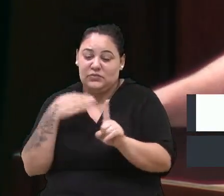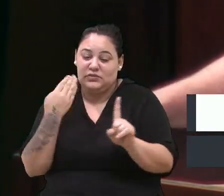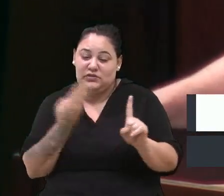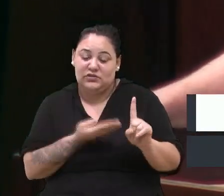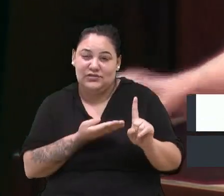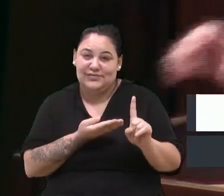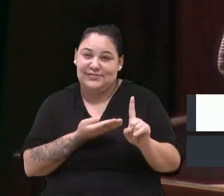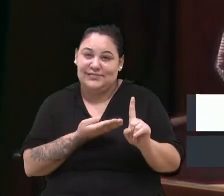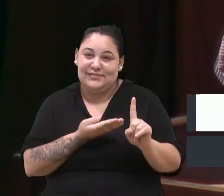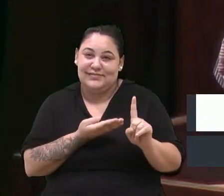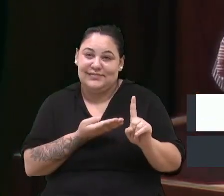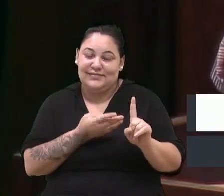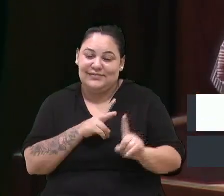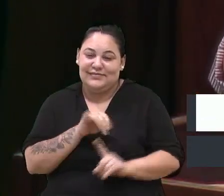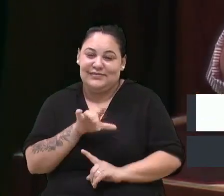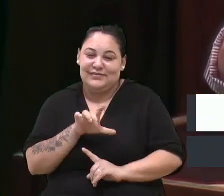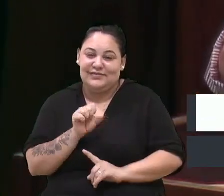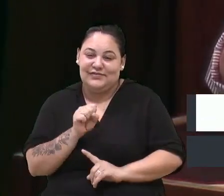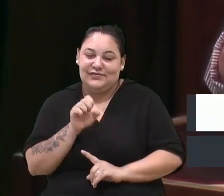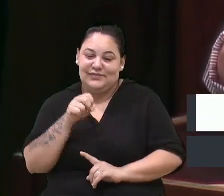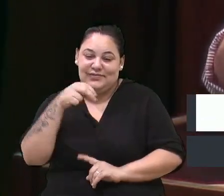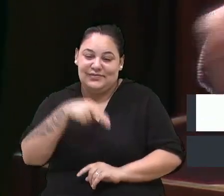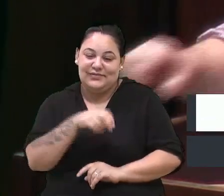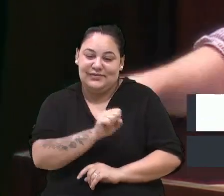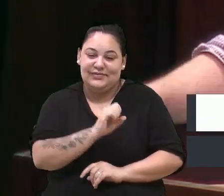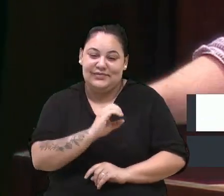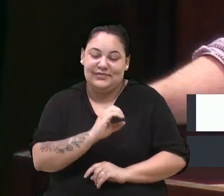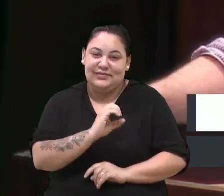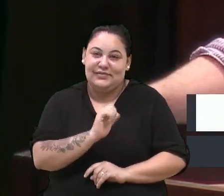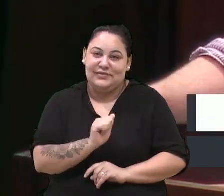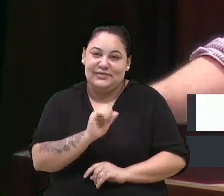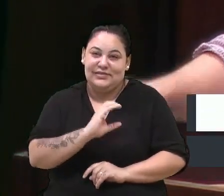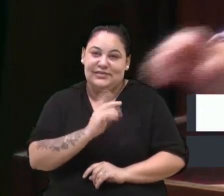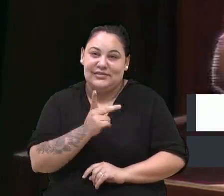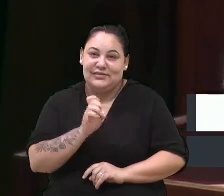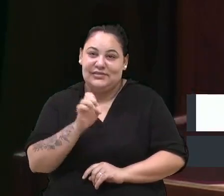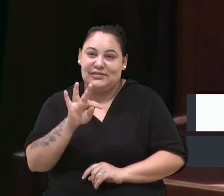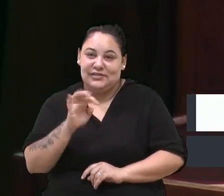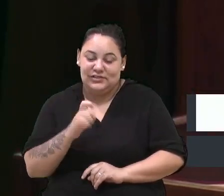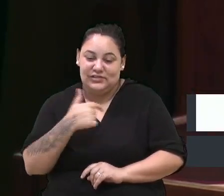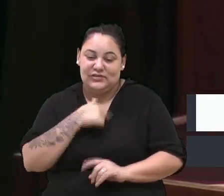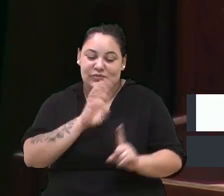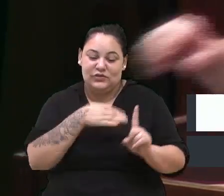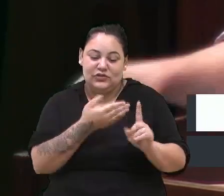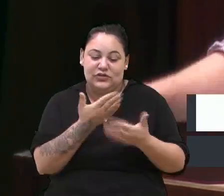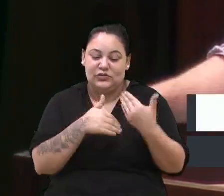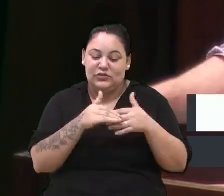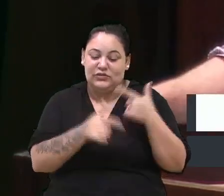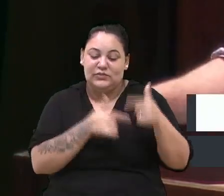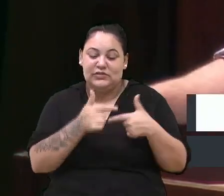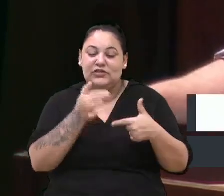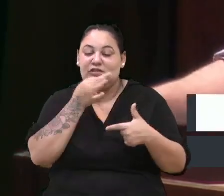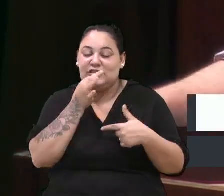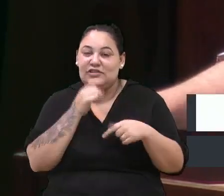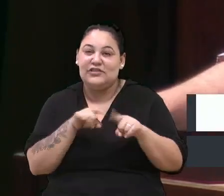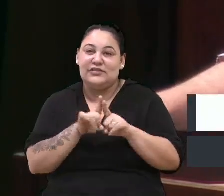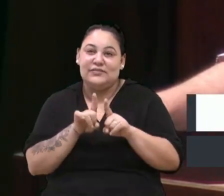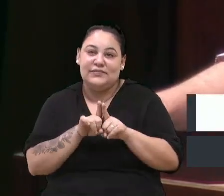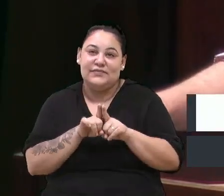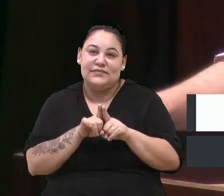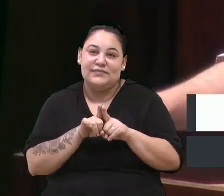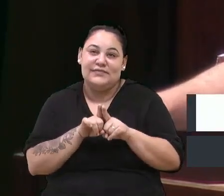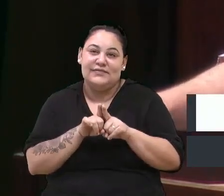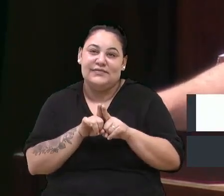o seu Wilson Saquete, esse querido amigo, homenageia todos os trabalhadores de Caxias, né,